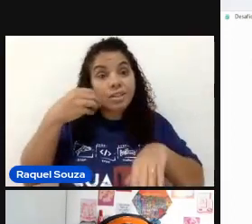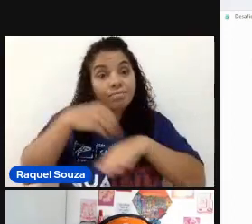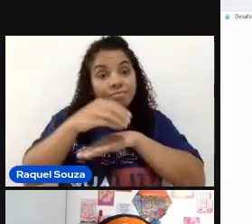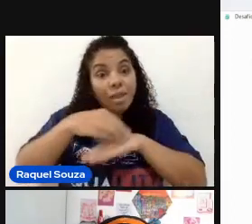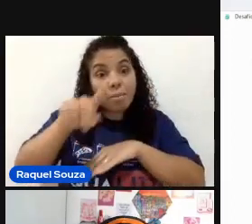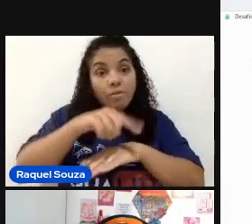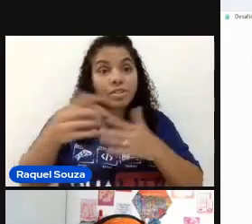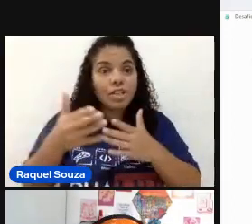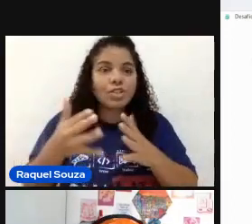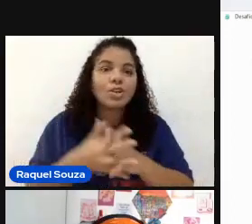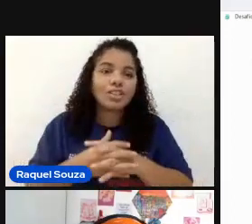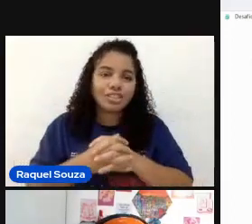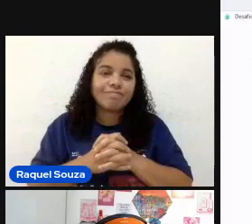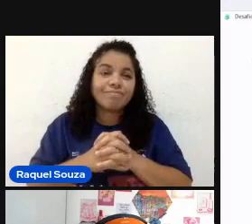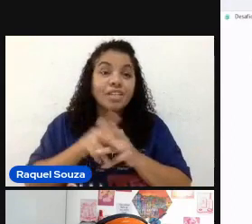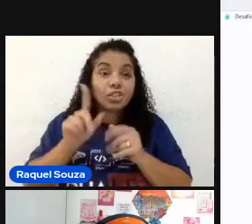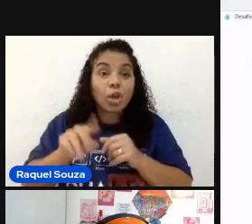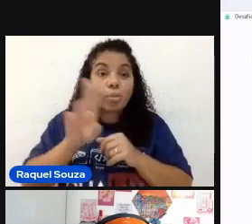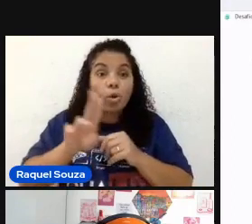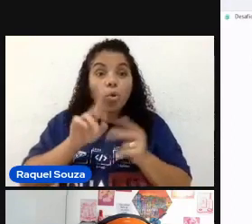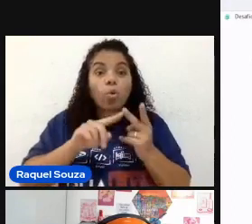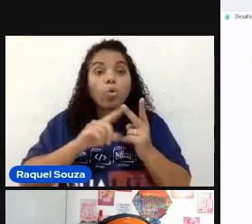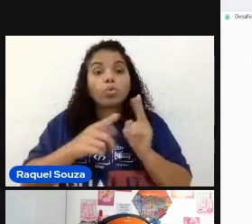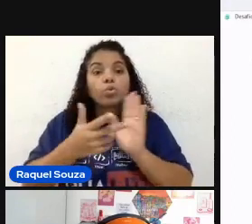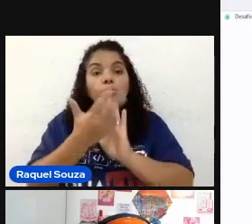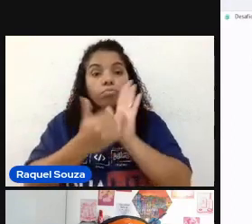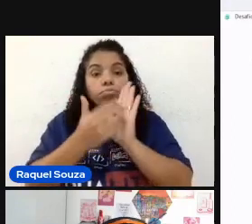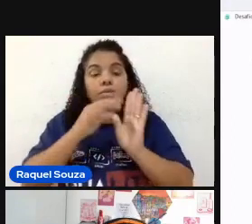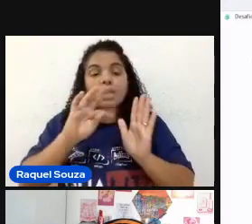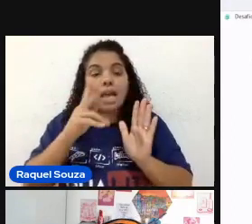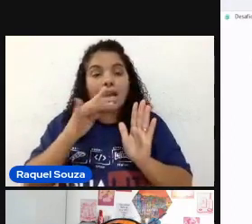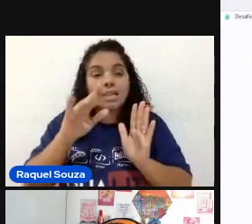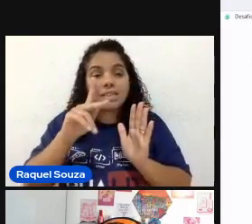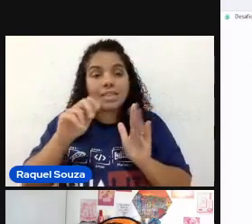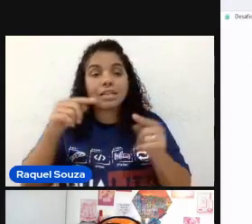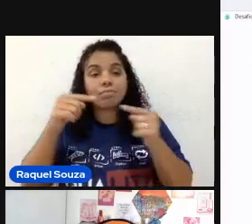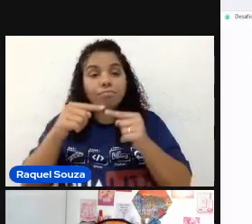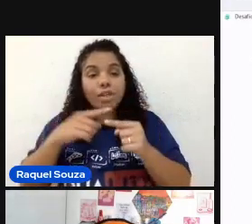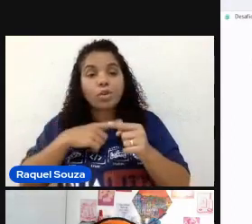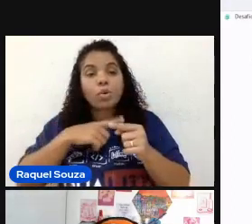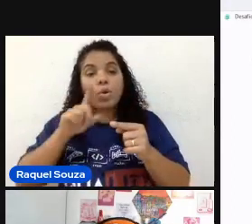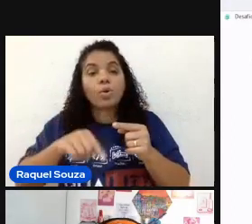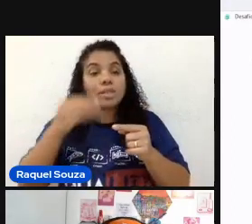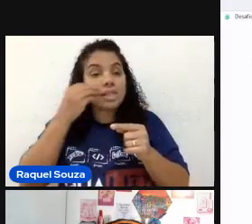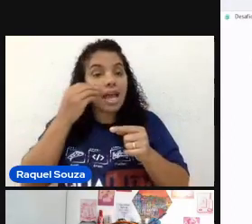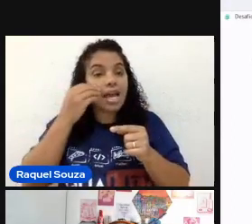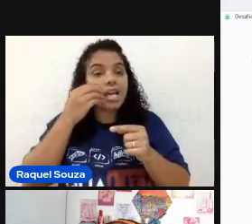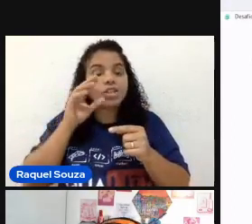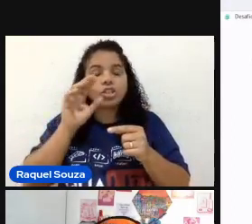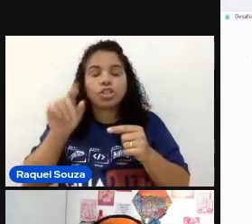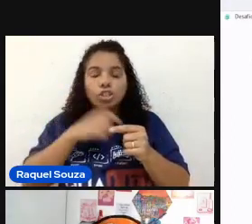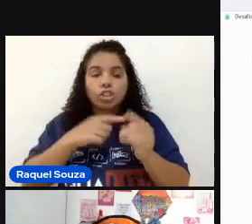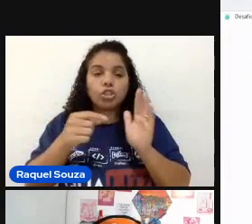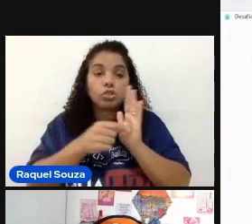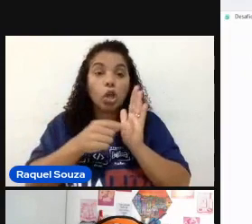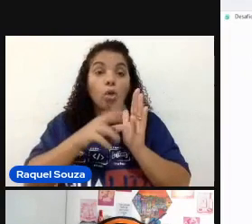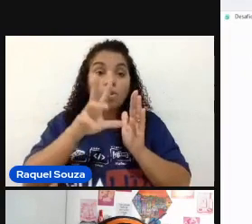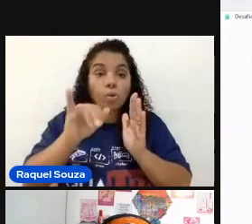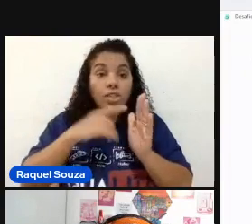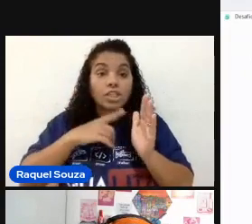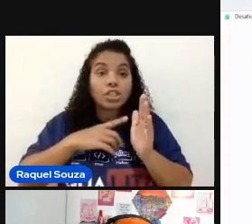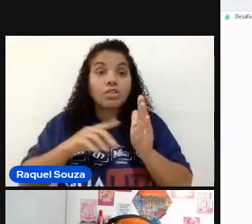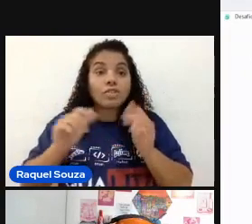para vocês sobre o uso do Design Thinking aplicado ao teste de software. Quando a gente se coloca no lugar de quem vai de fato usar a